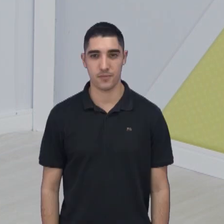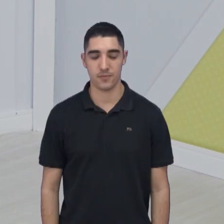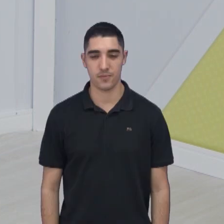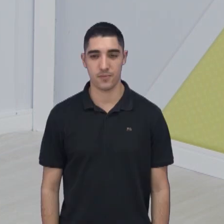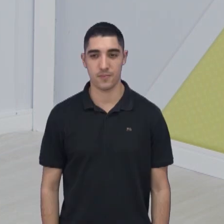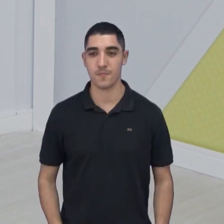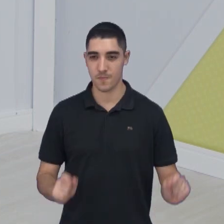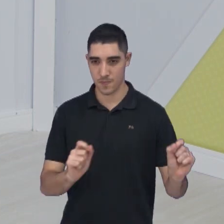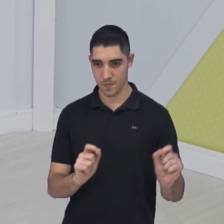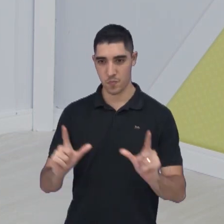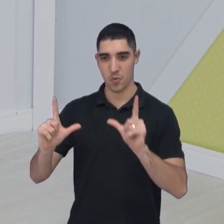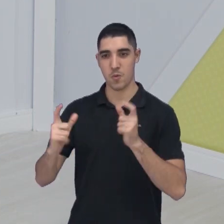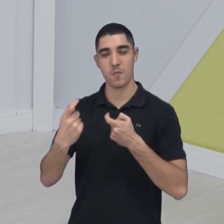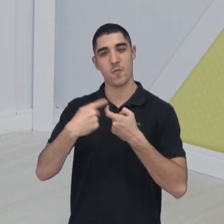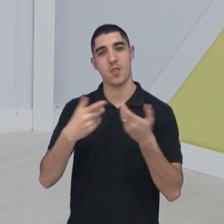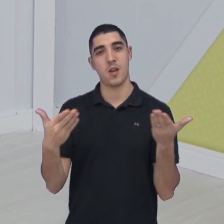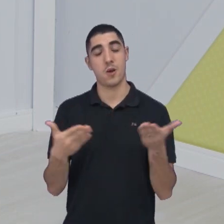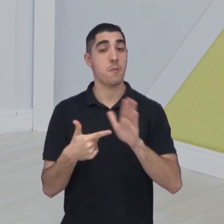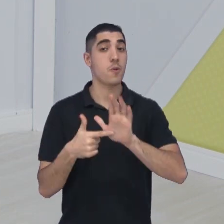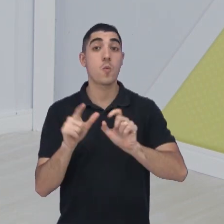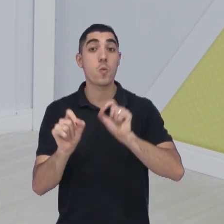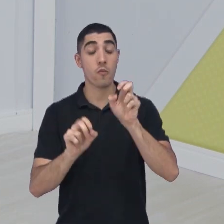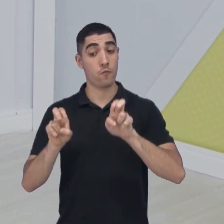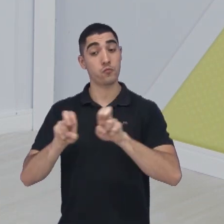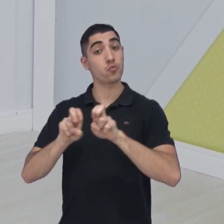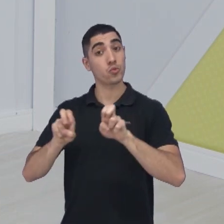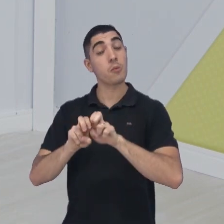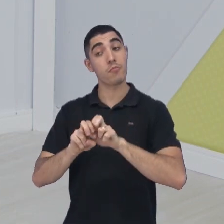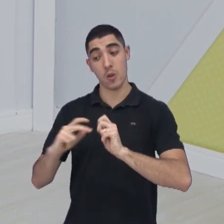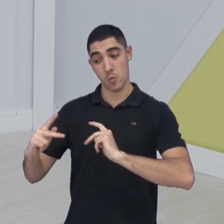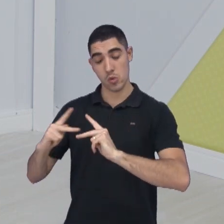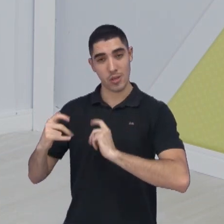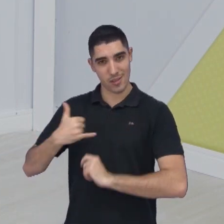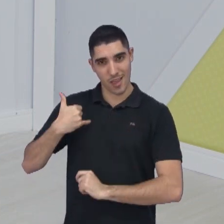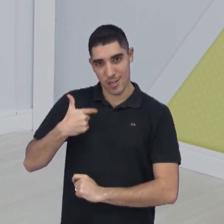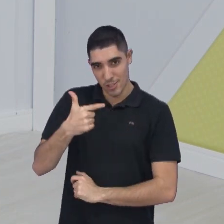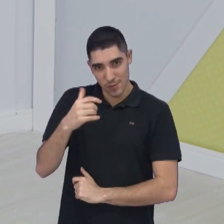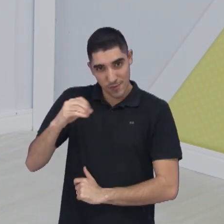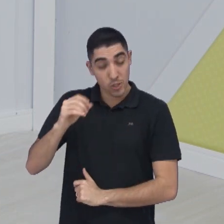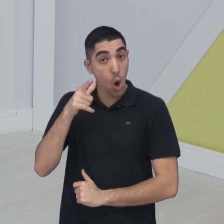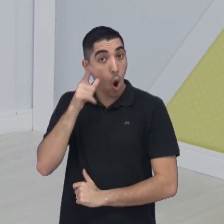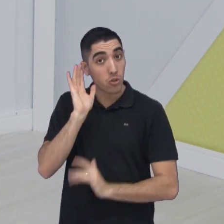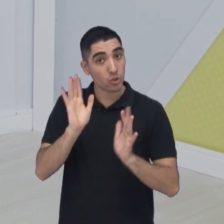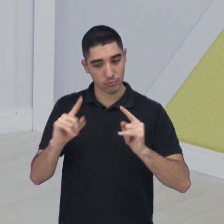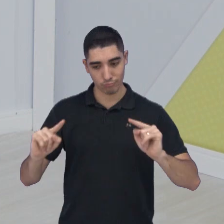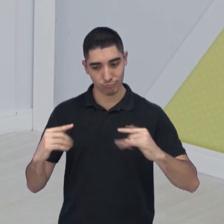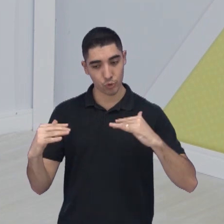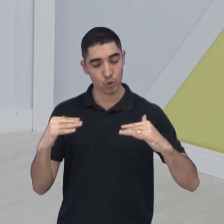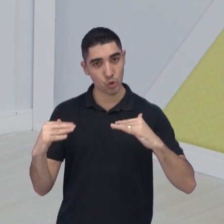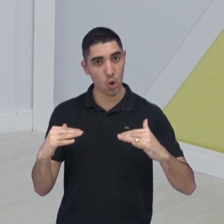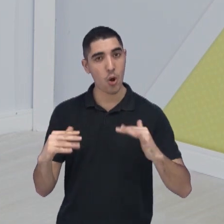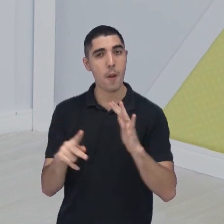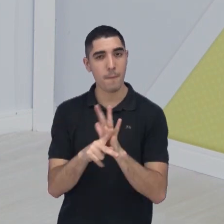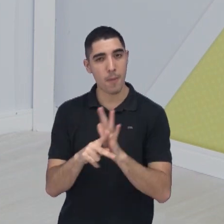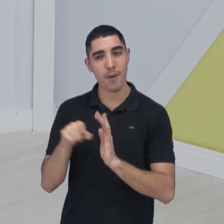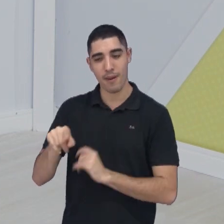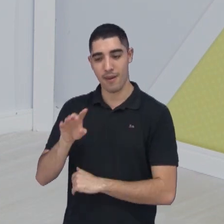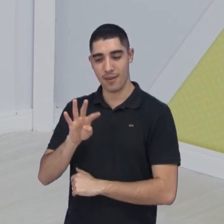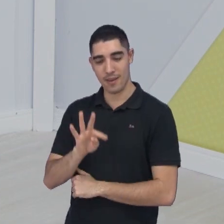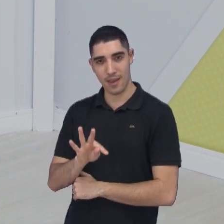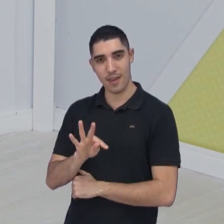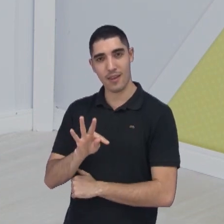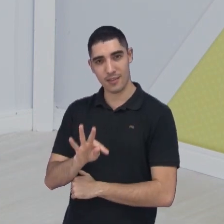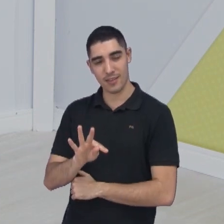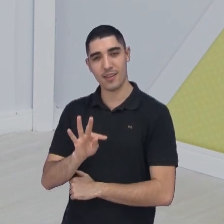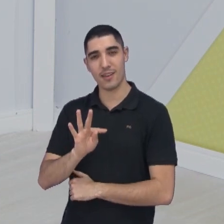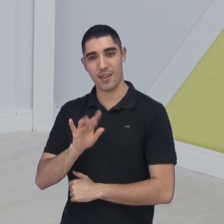Muito bem, estamos de volta com a Hora do Esporte falando de futsal. O time sub-20 do São José entrou em quadra ontem pela abertura do retorno da Talentos LNF, que